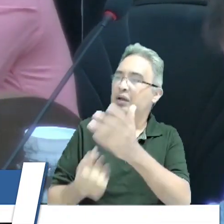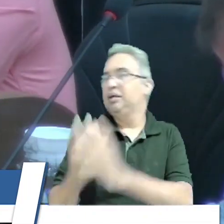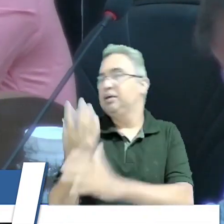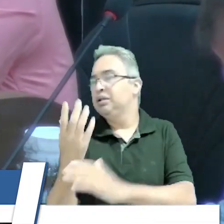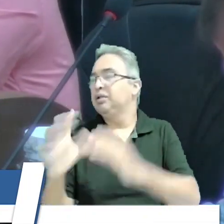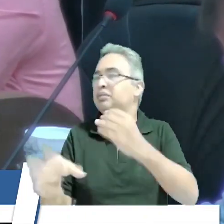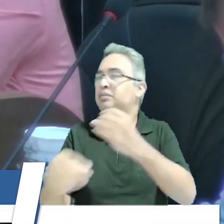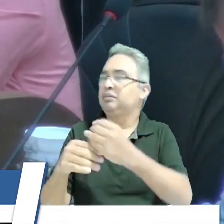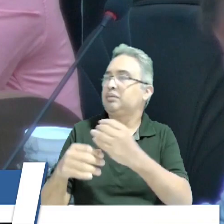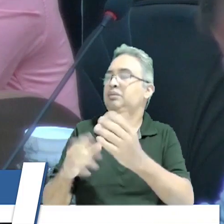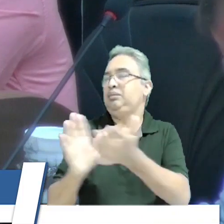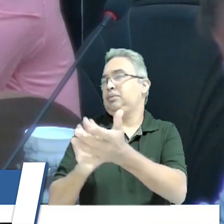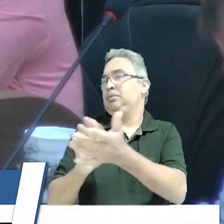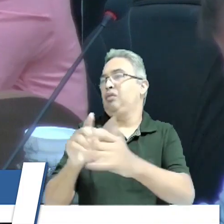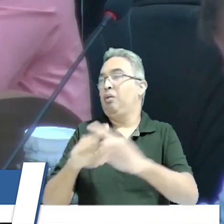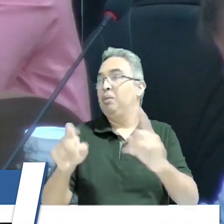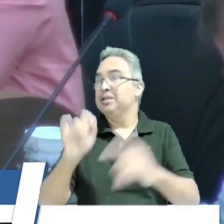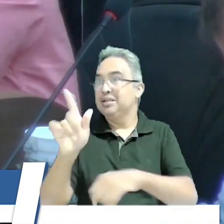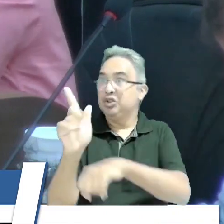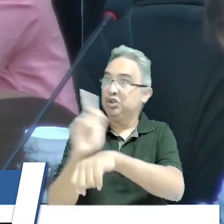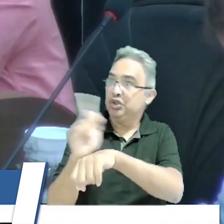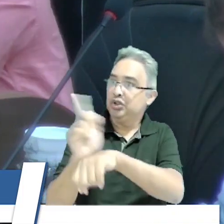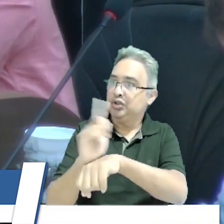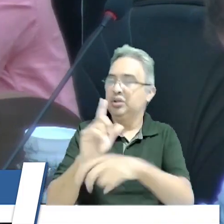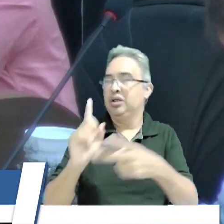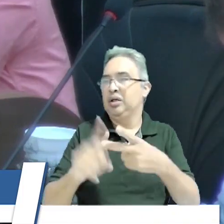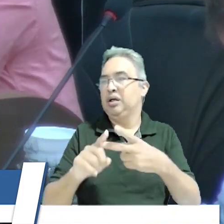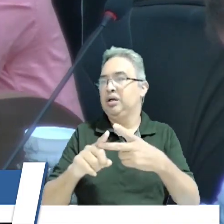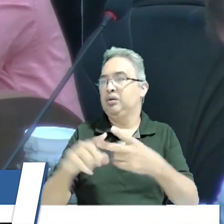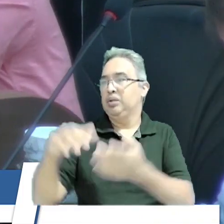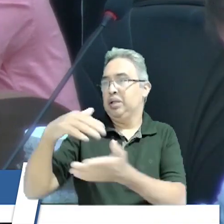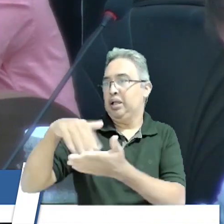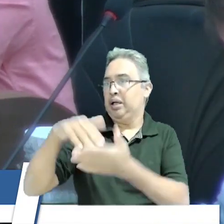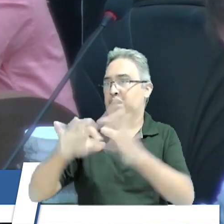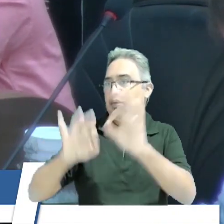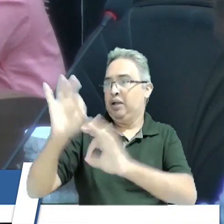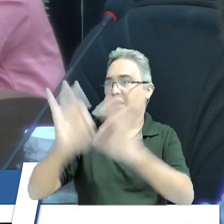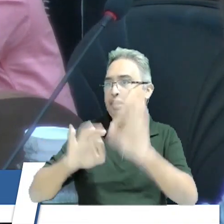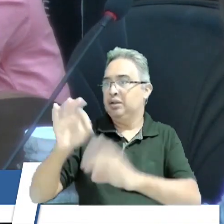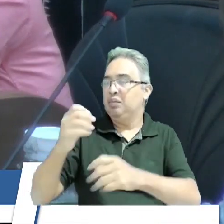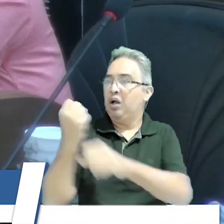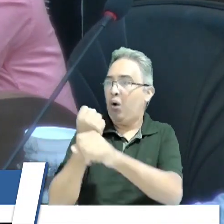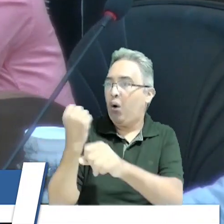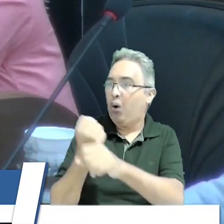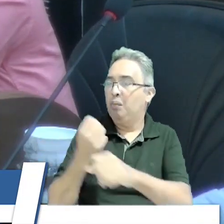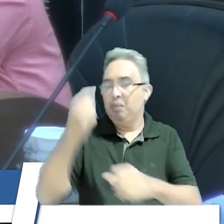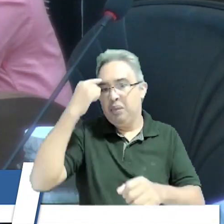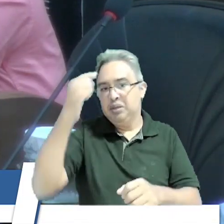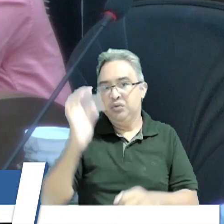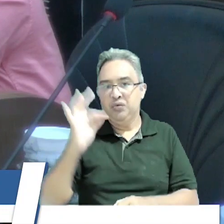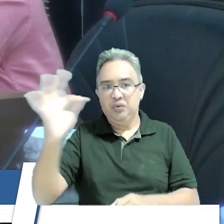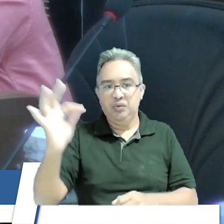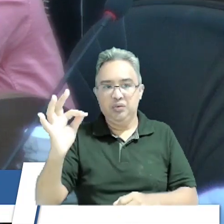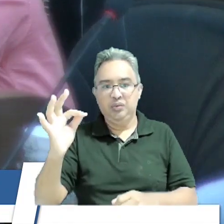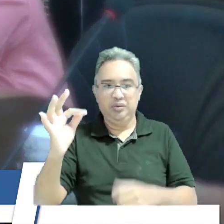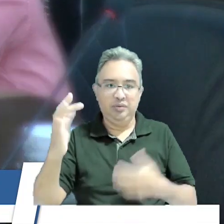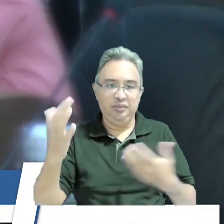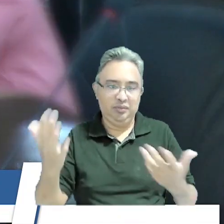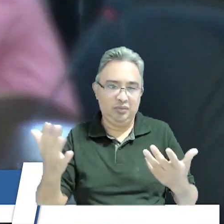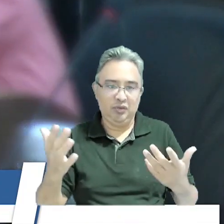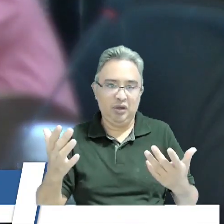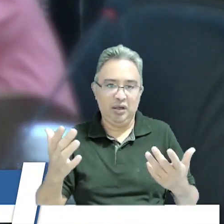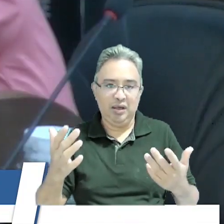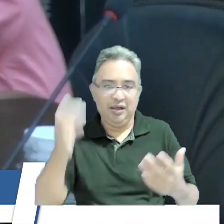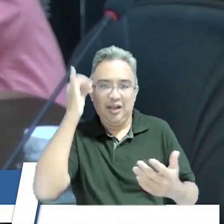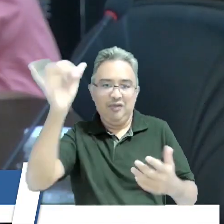se o gestor, se o Departamento de Planejamento de Obras pensa no futuro, nós não estaríamos sofrendo,